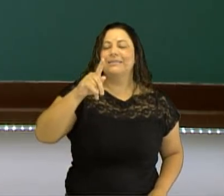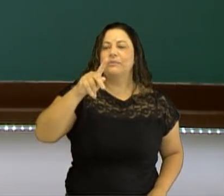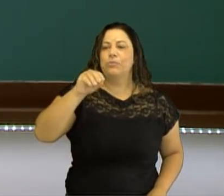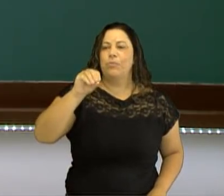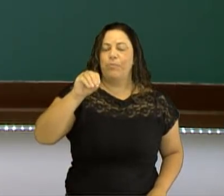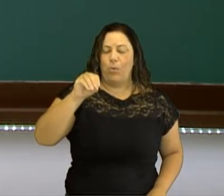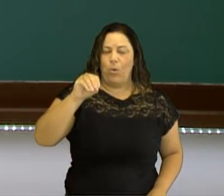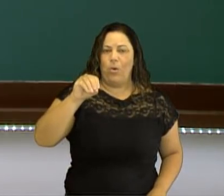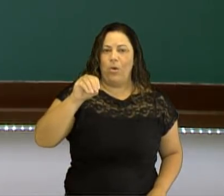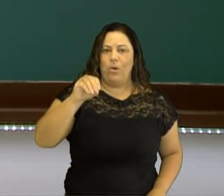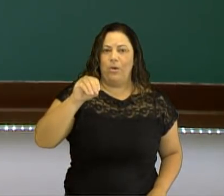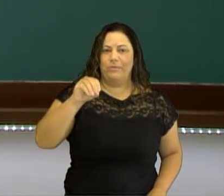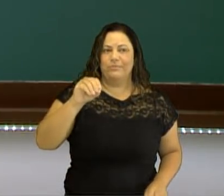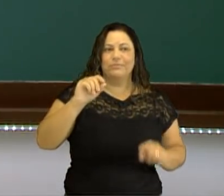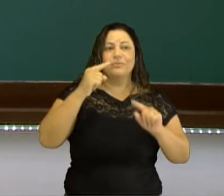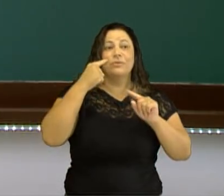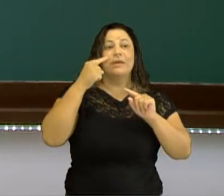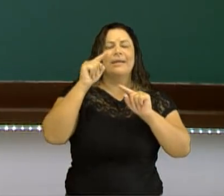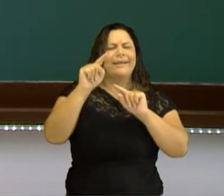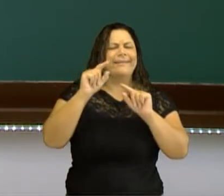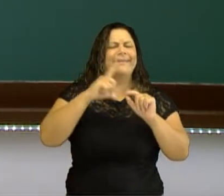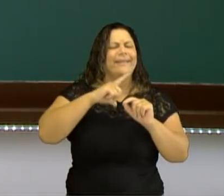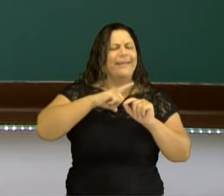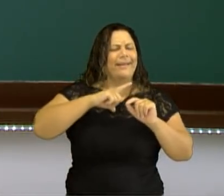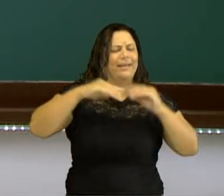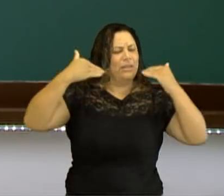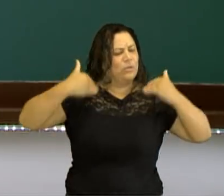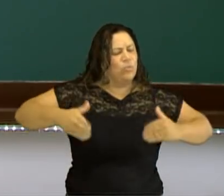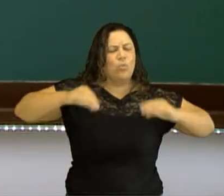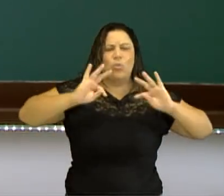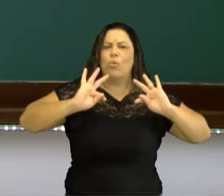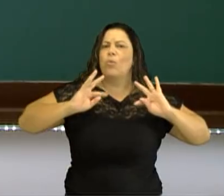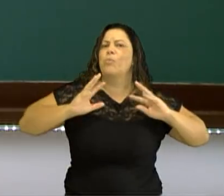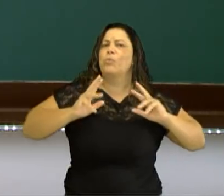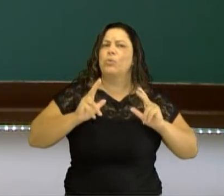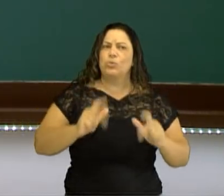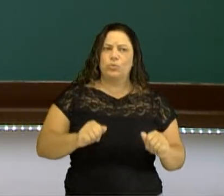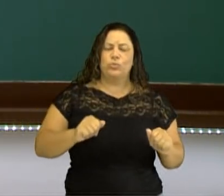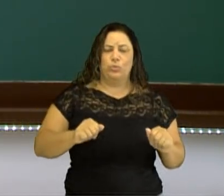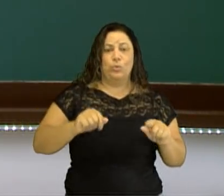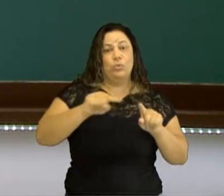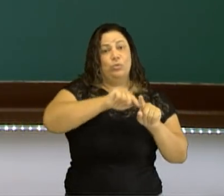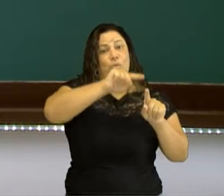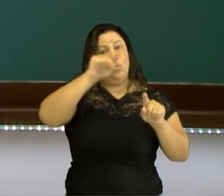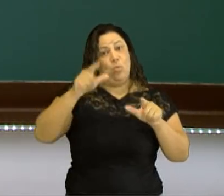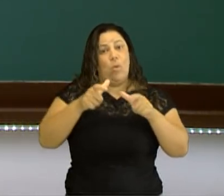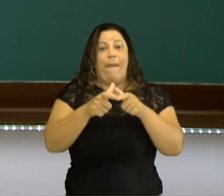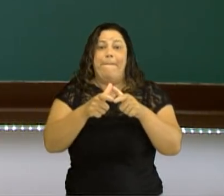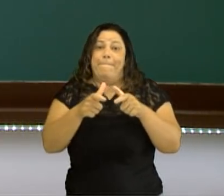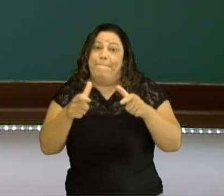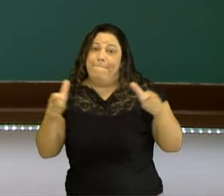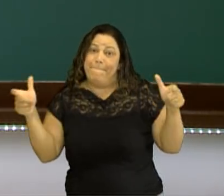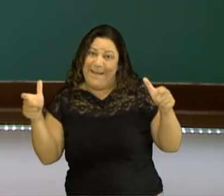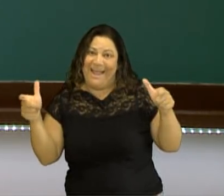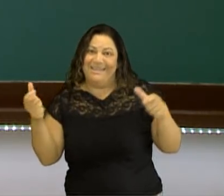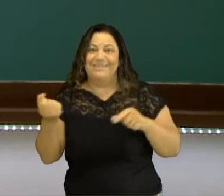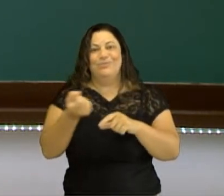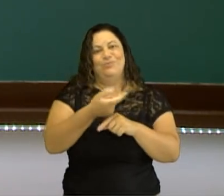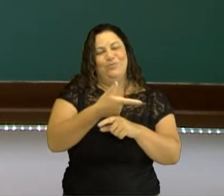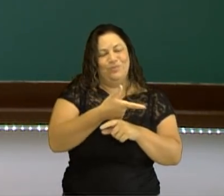temos praticamente no corpo todo, mas em determinadas áreas nós temos uma concentração maior de